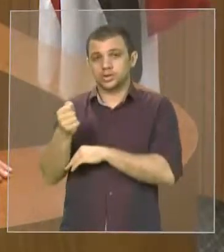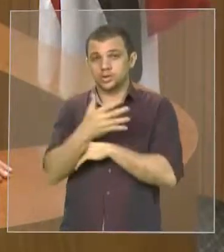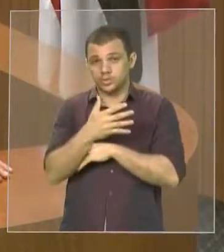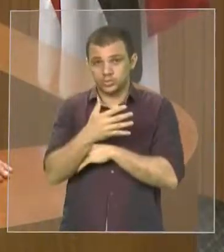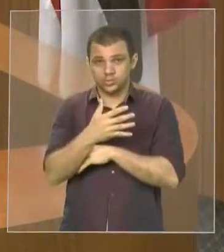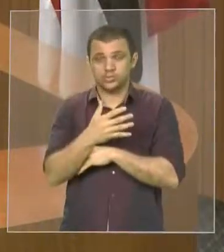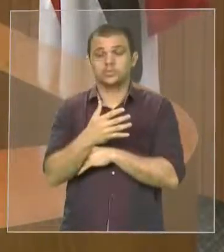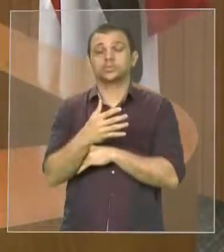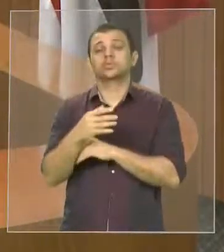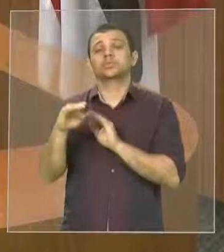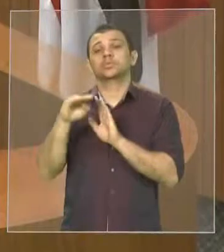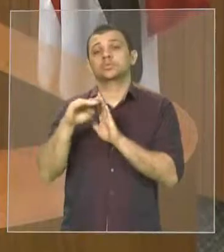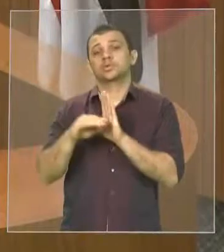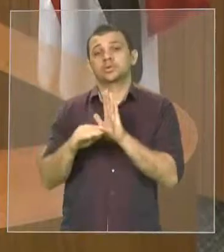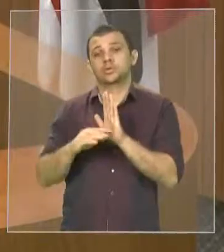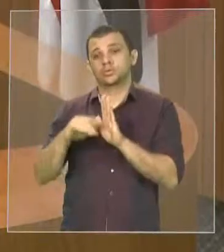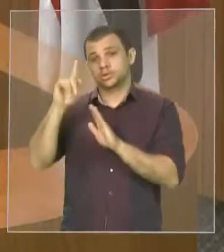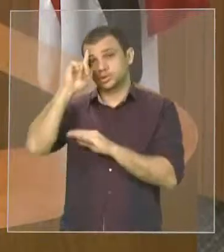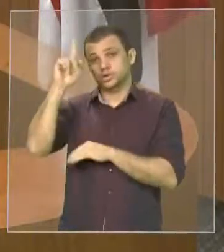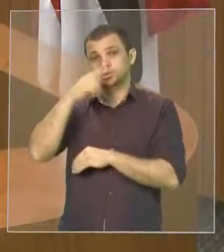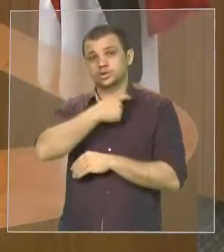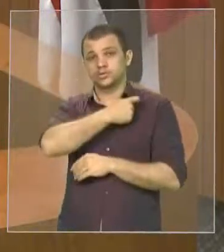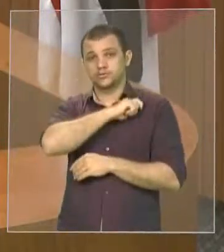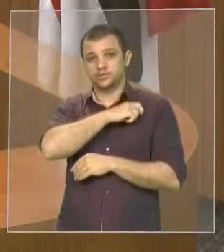Profisco 2.